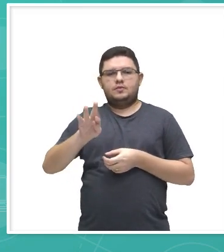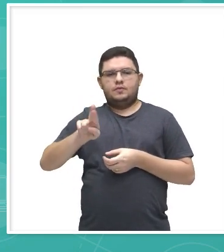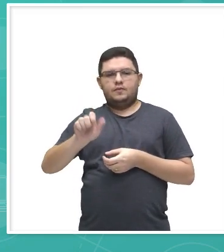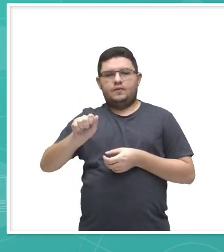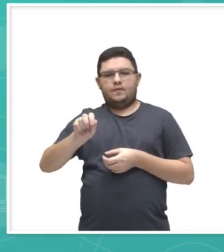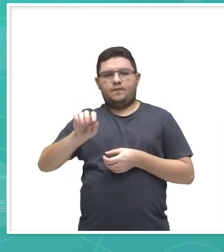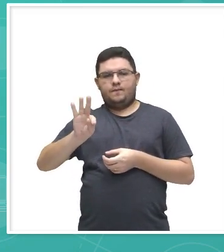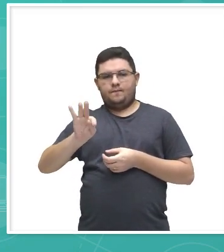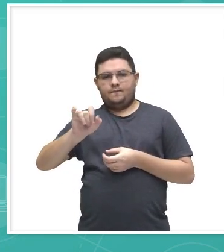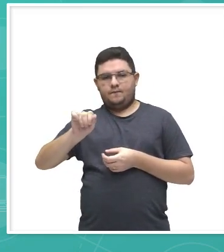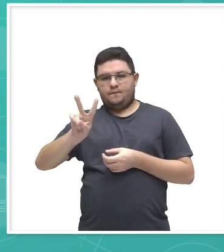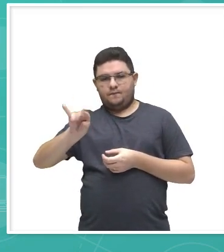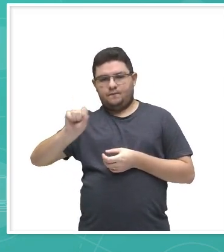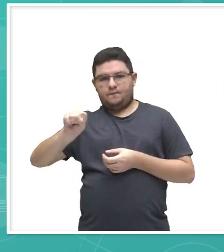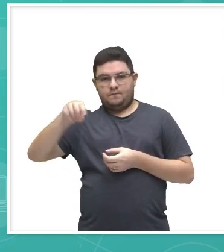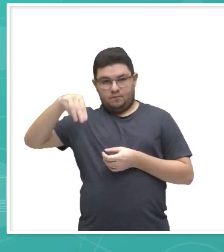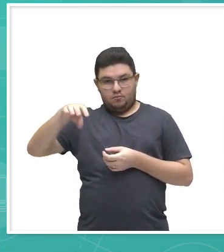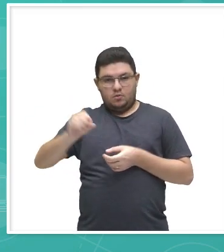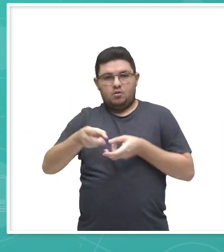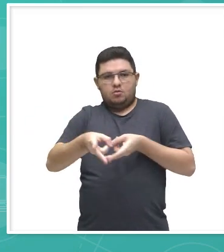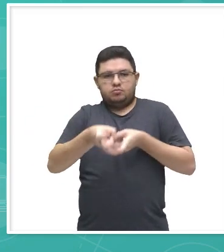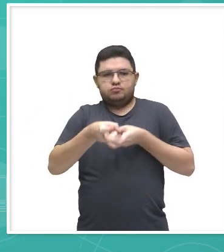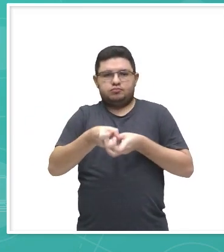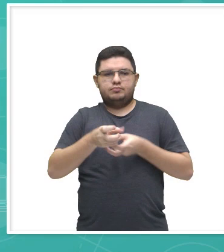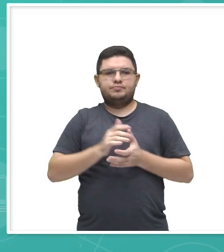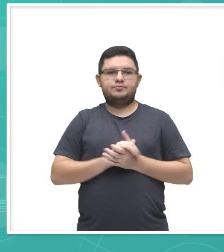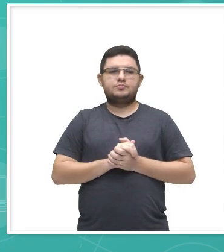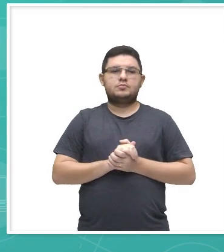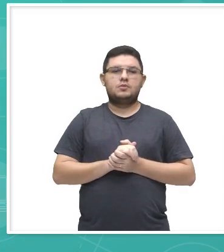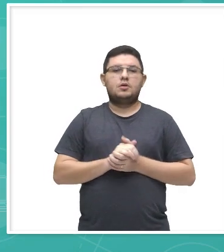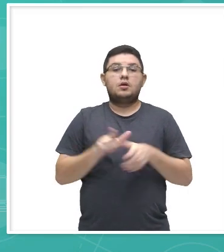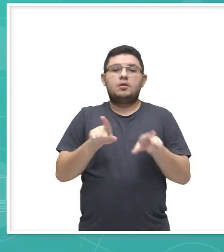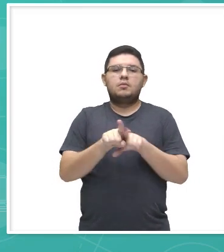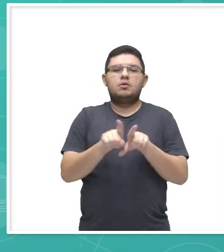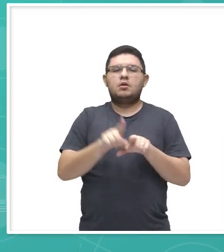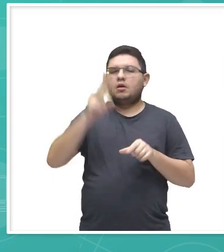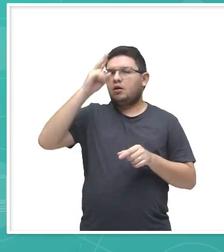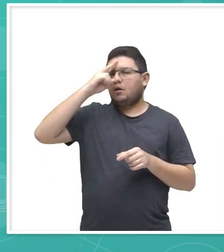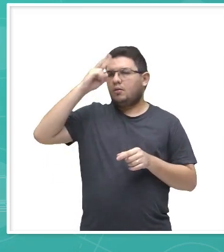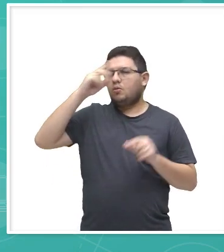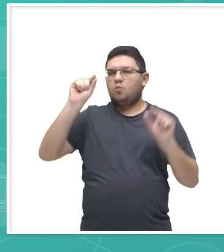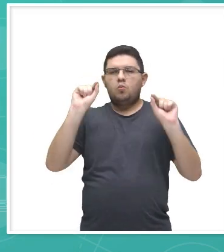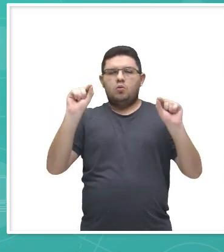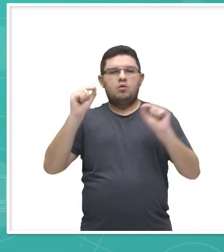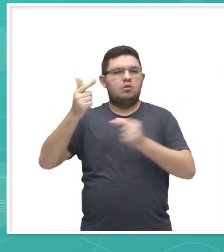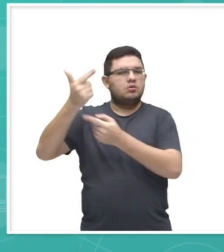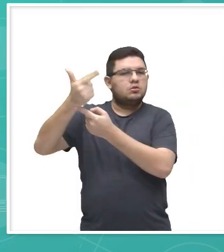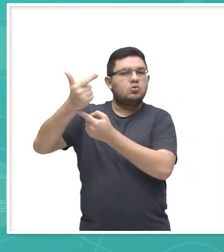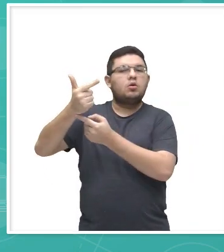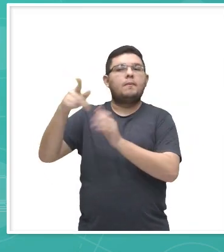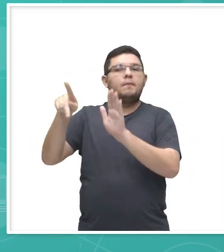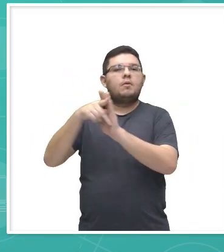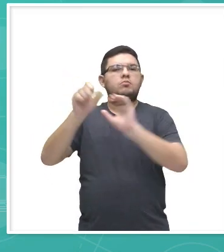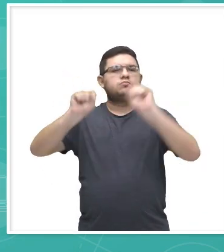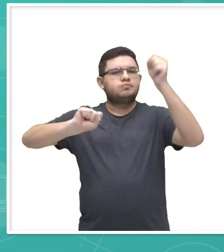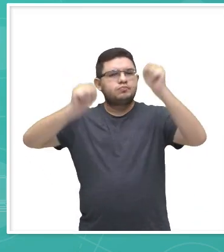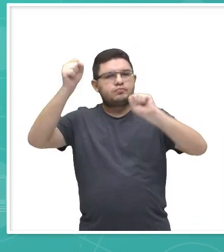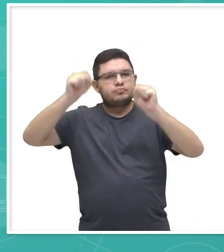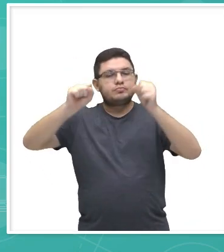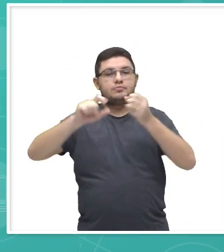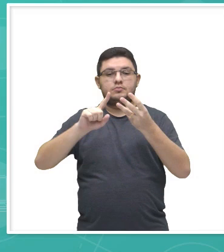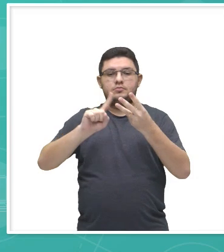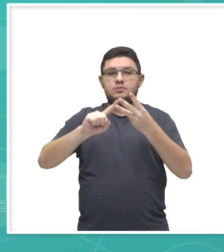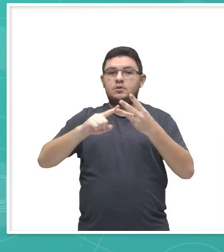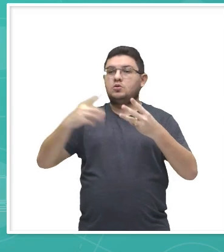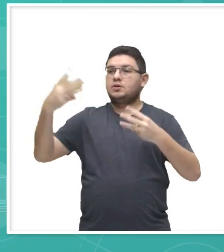atividades primárias, tá? O secundário, para a gente relembrar, são as atividades da indústria, né? E o setor terciário da